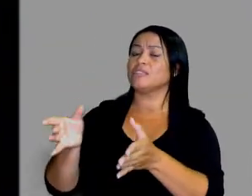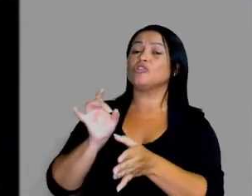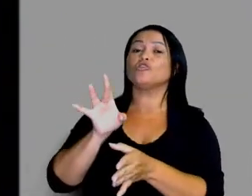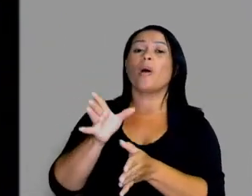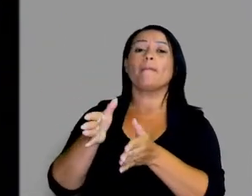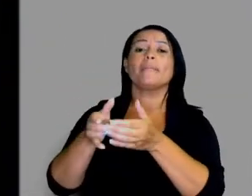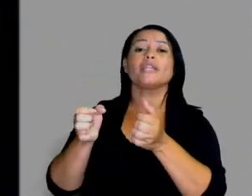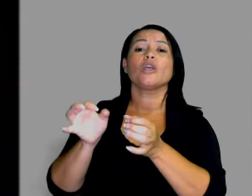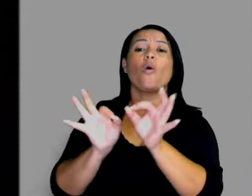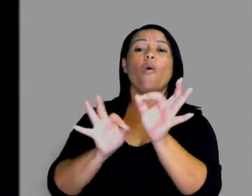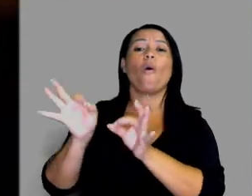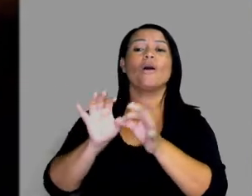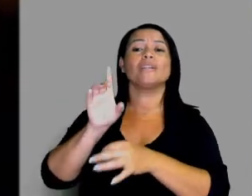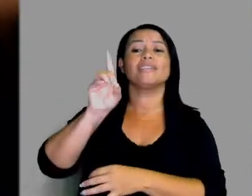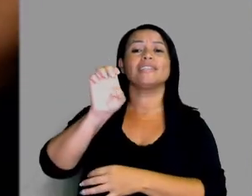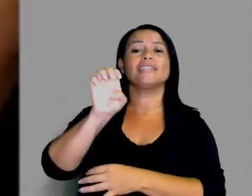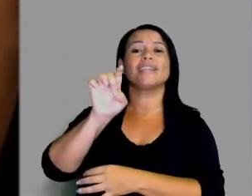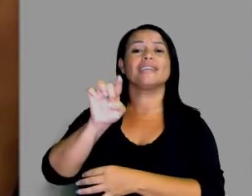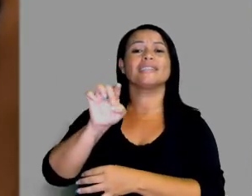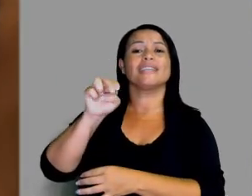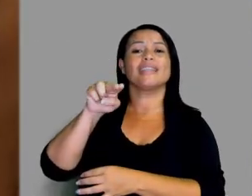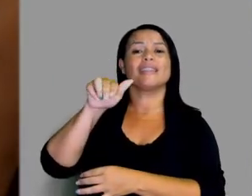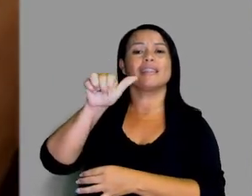pediu ordem de dezena.